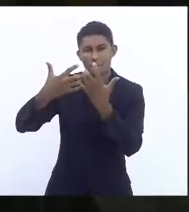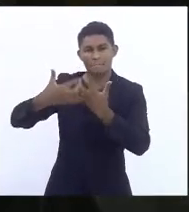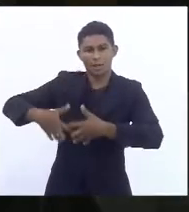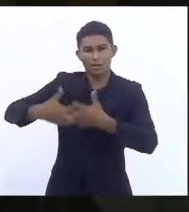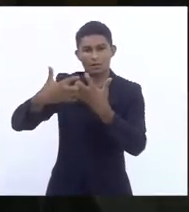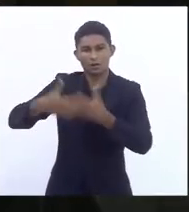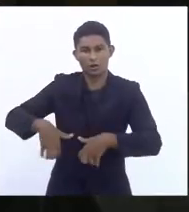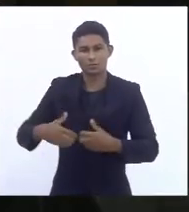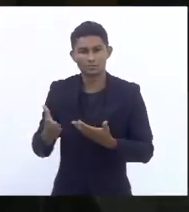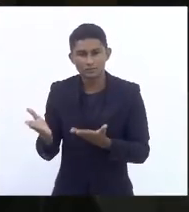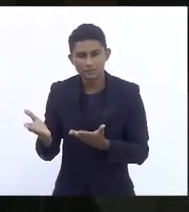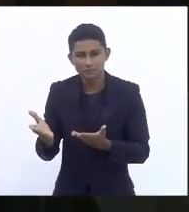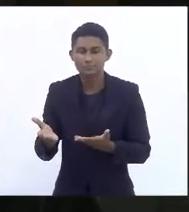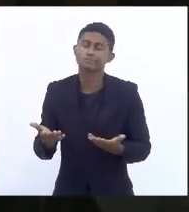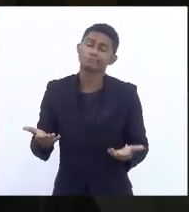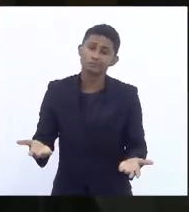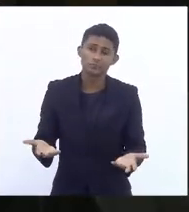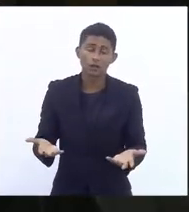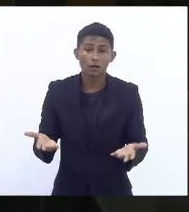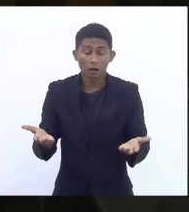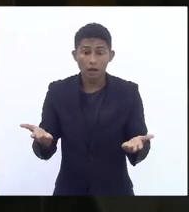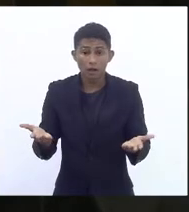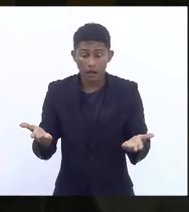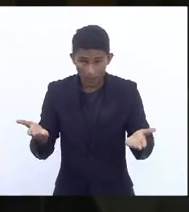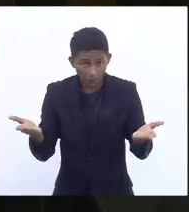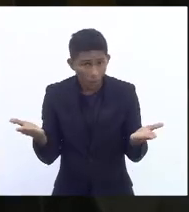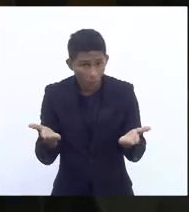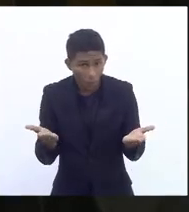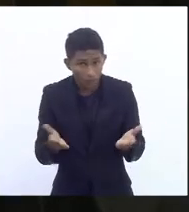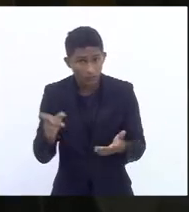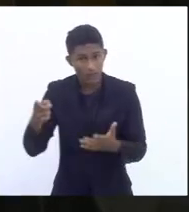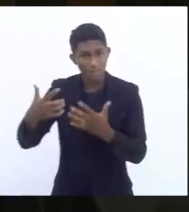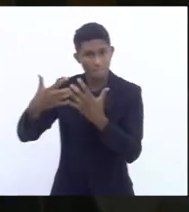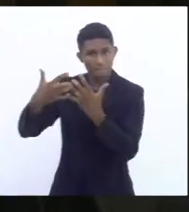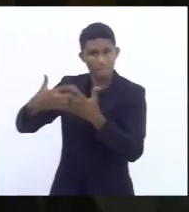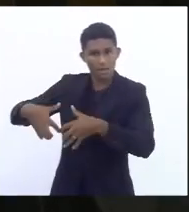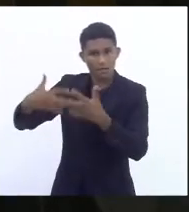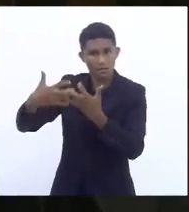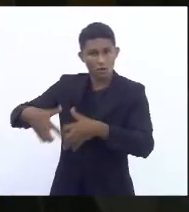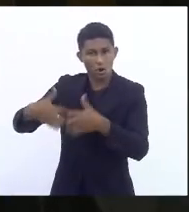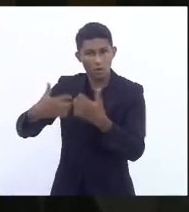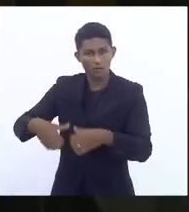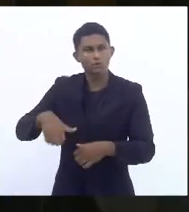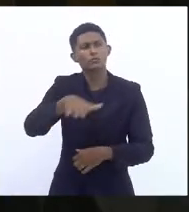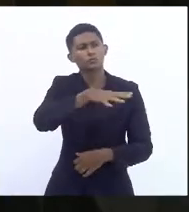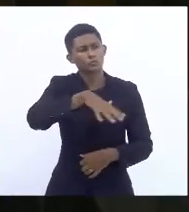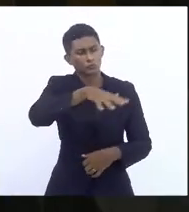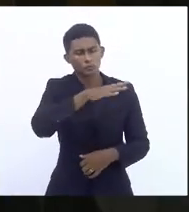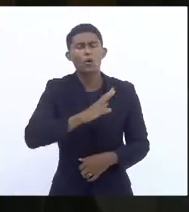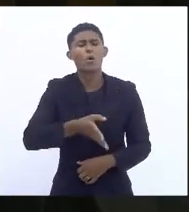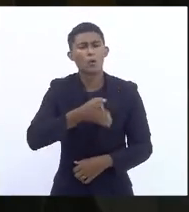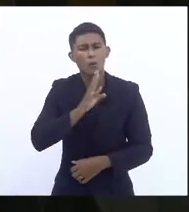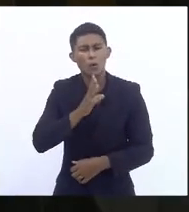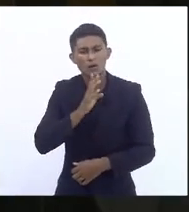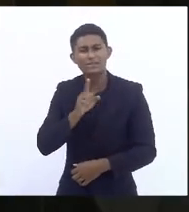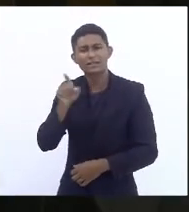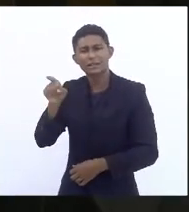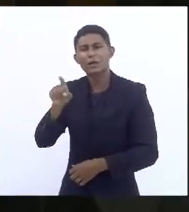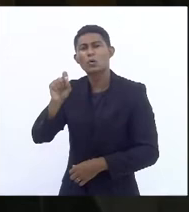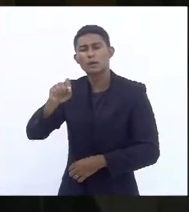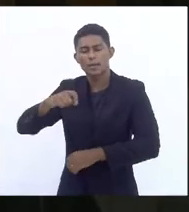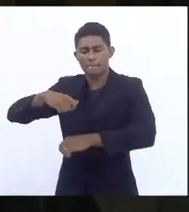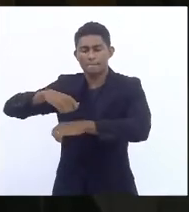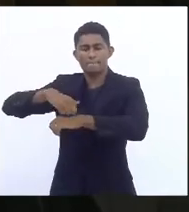Tanto é que Petrópolis é hoje intitulada a capital da moda, inclusive